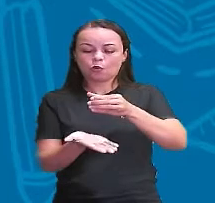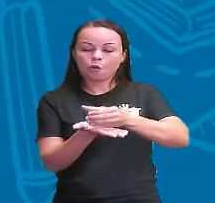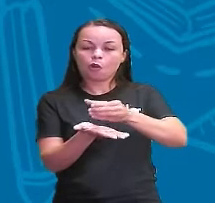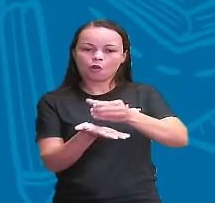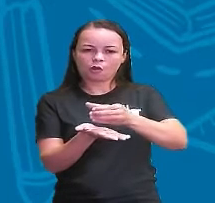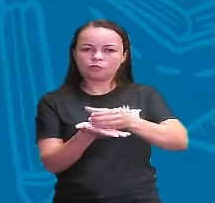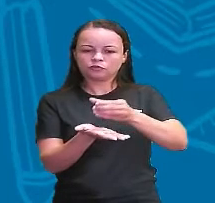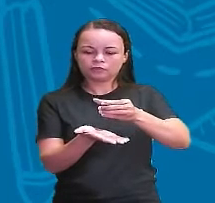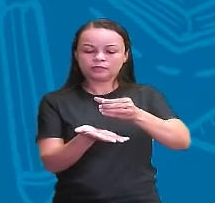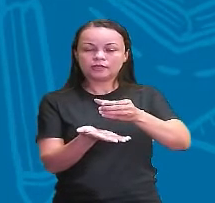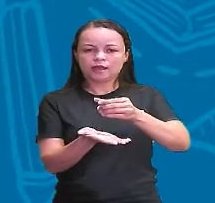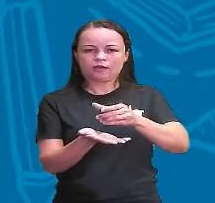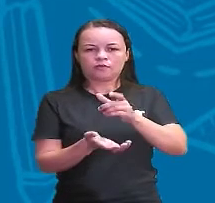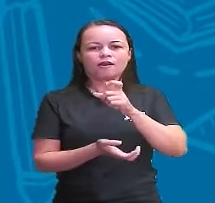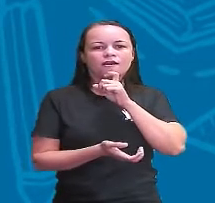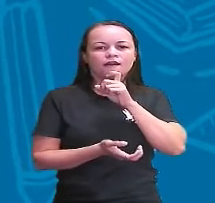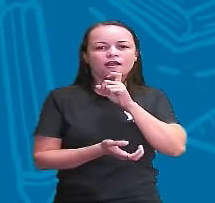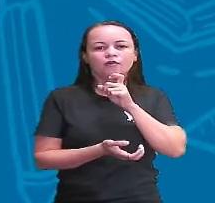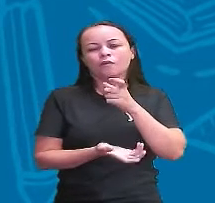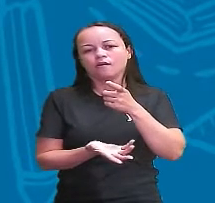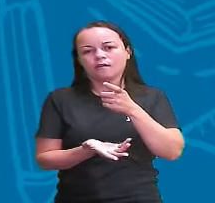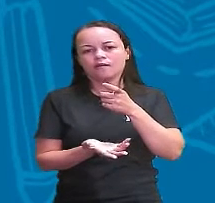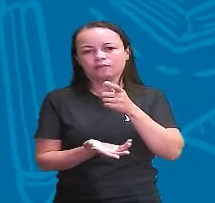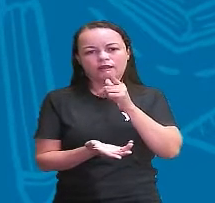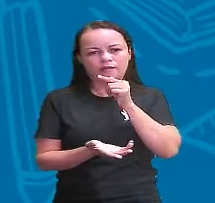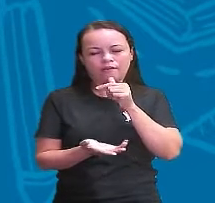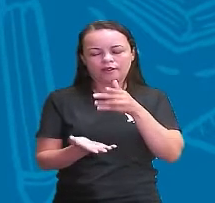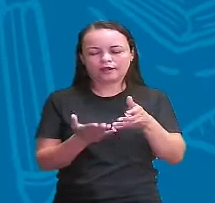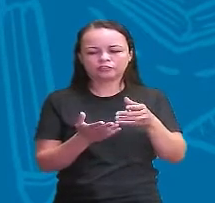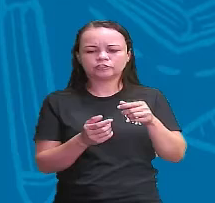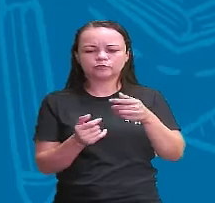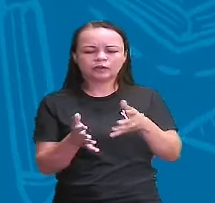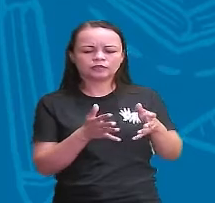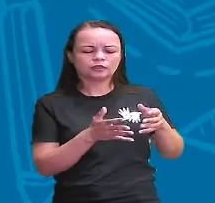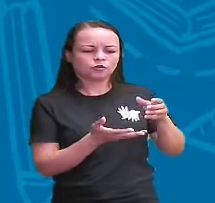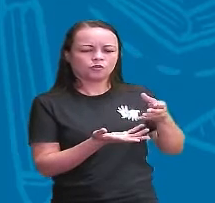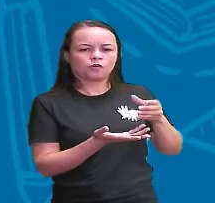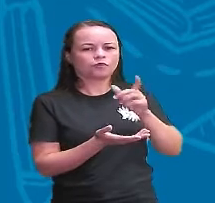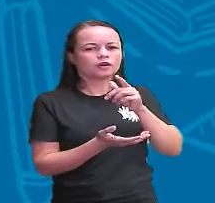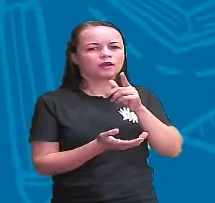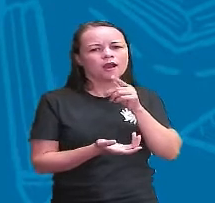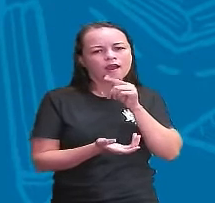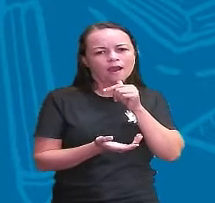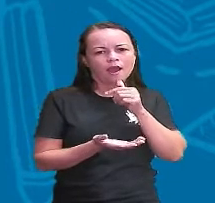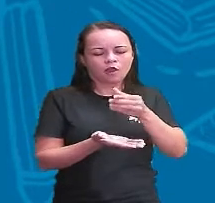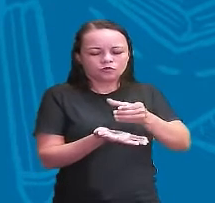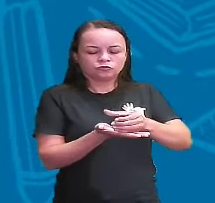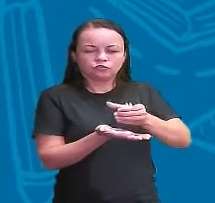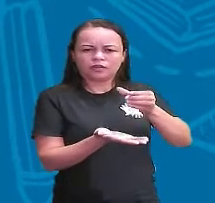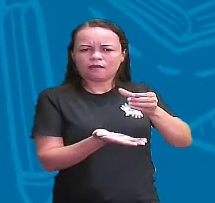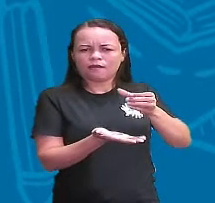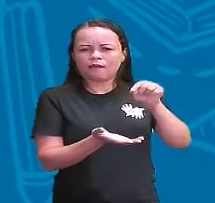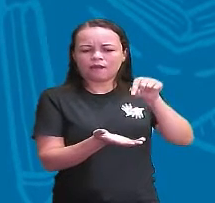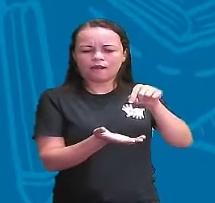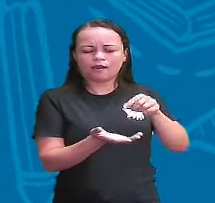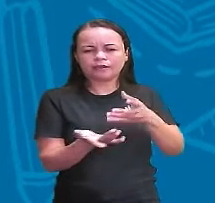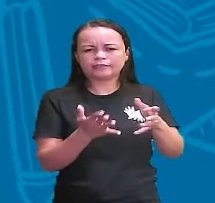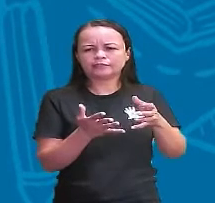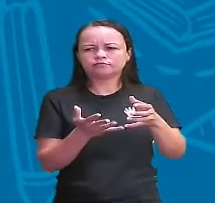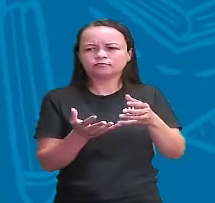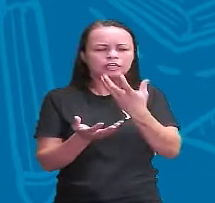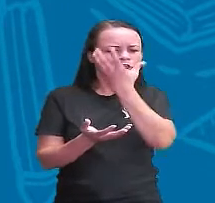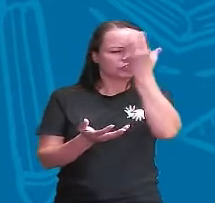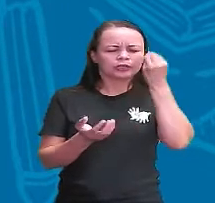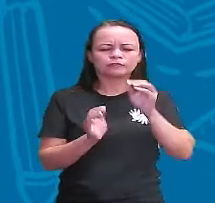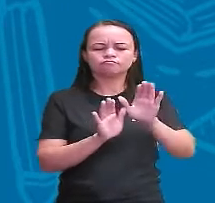aquele copo de água gelada, a gente vai lá, pega no filtro, enche o copo com água gelada e muitas vezes a gente esquece de tomar